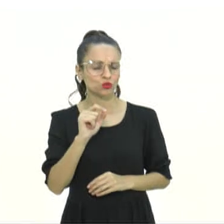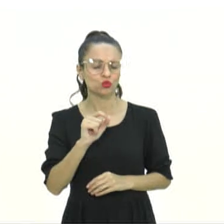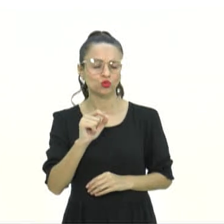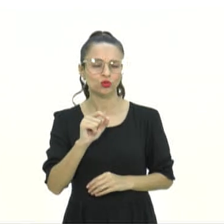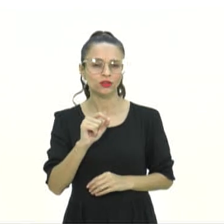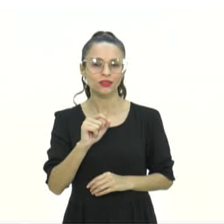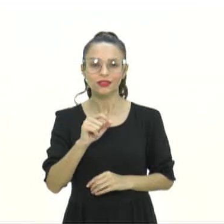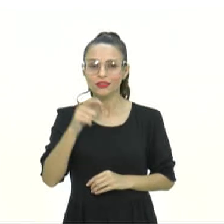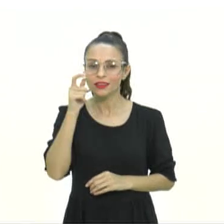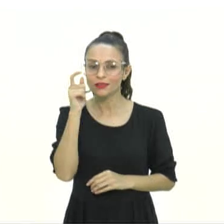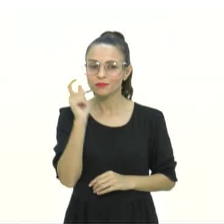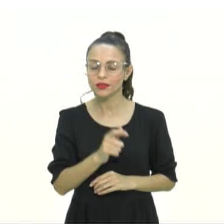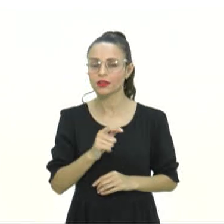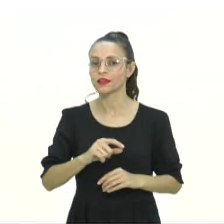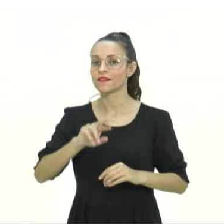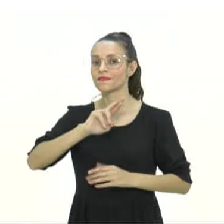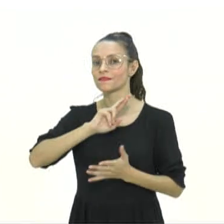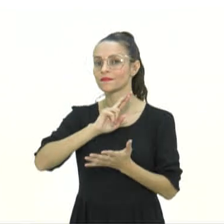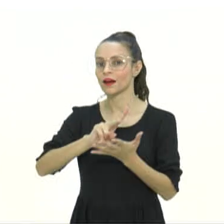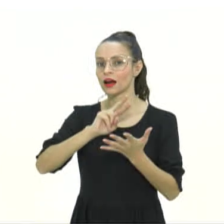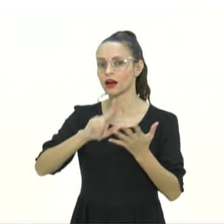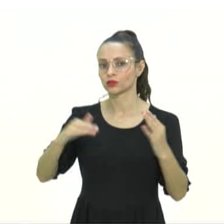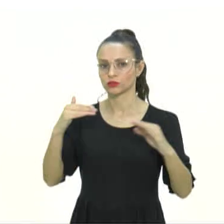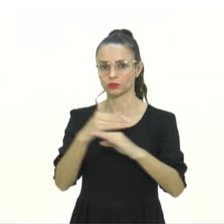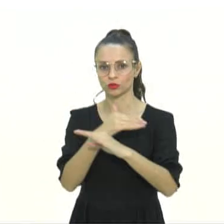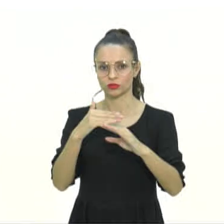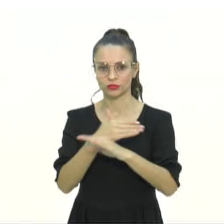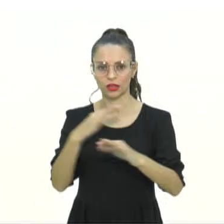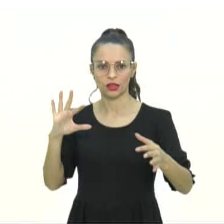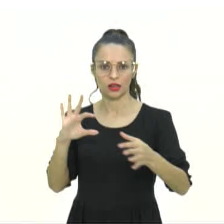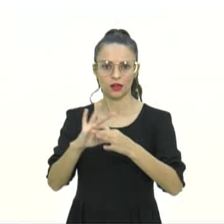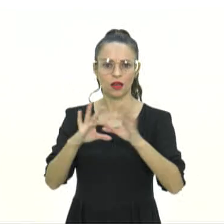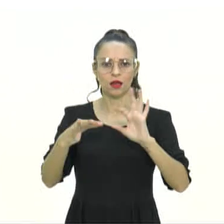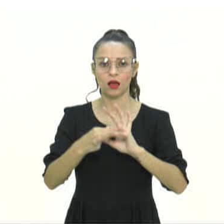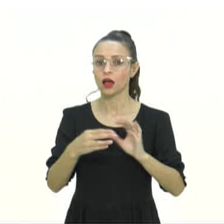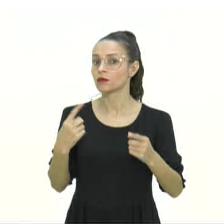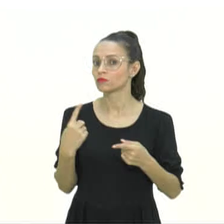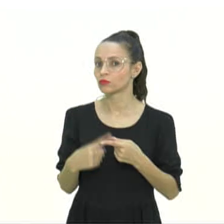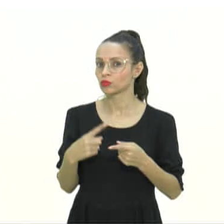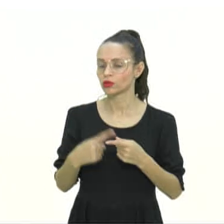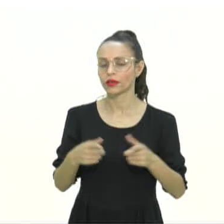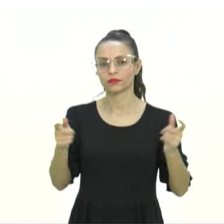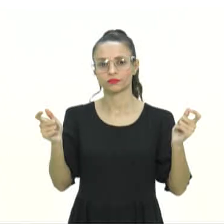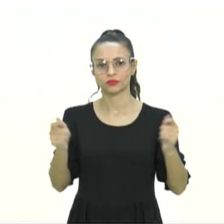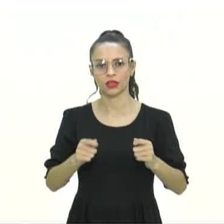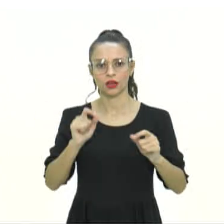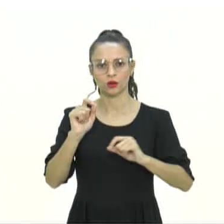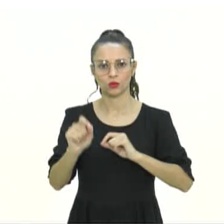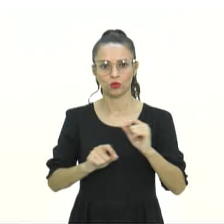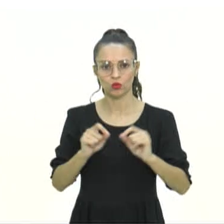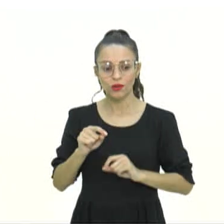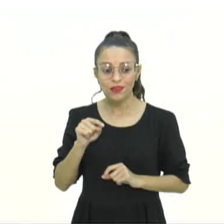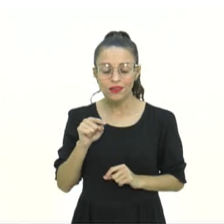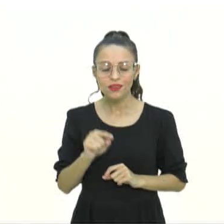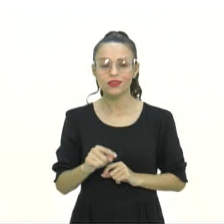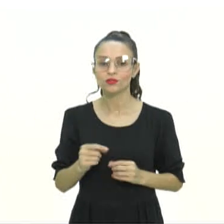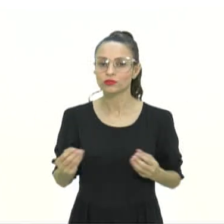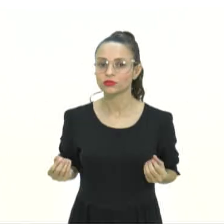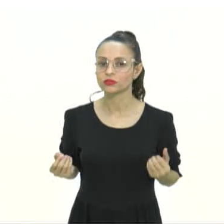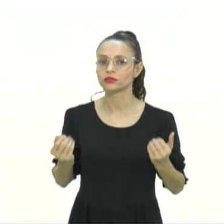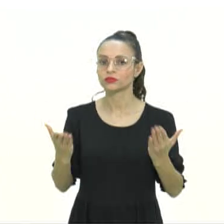perto a intermodalidade. E por uma razão muito simples, o potencial que tal ferramenta